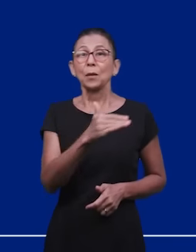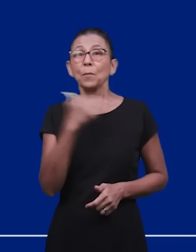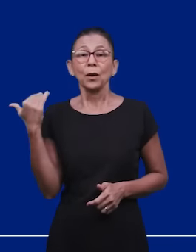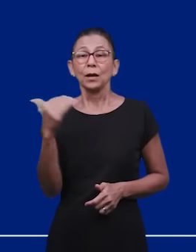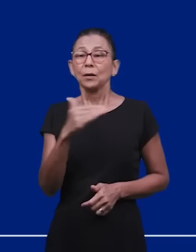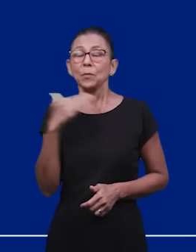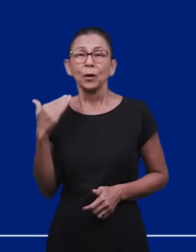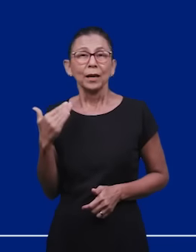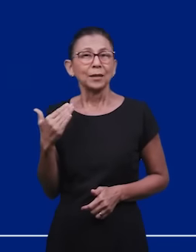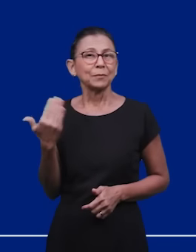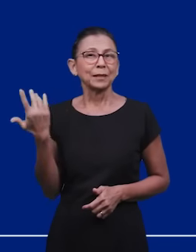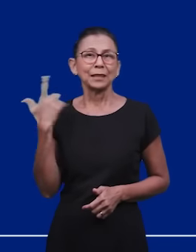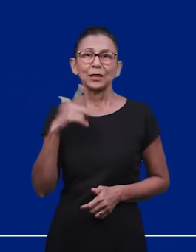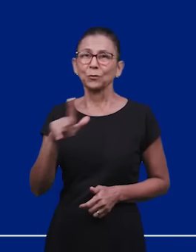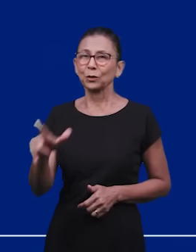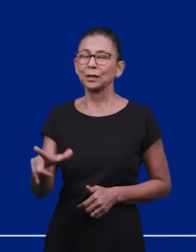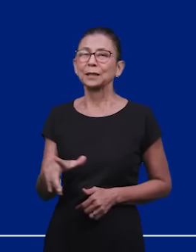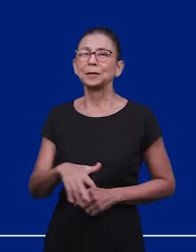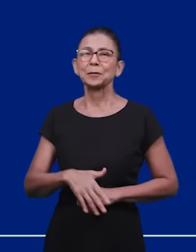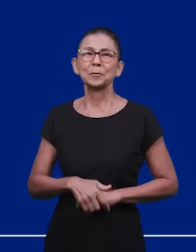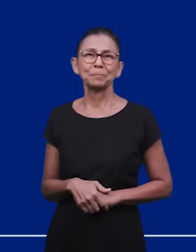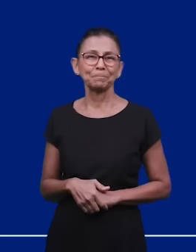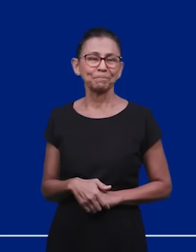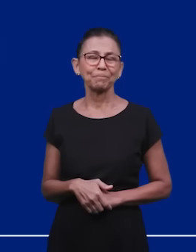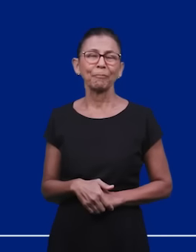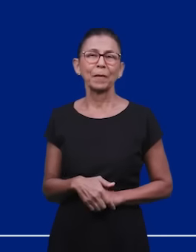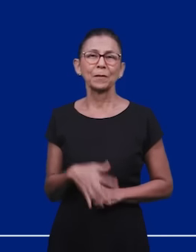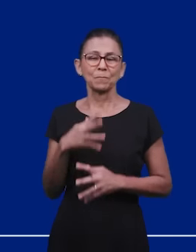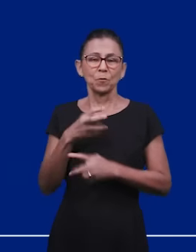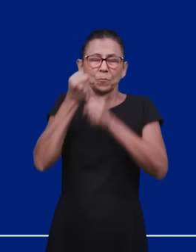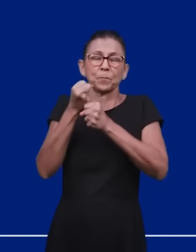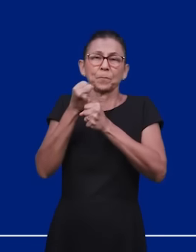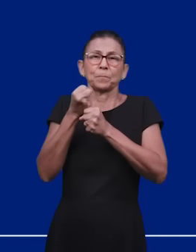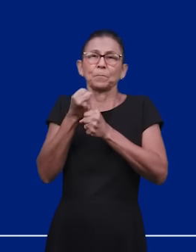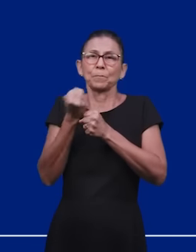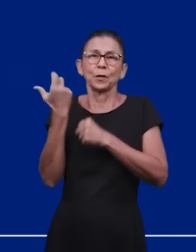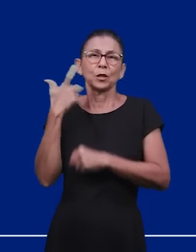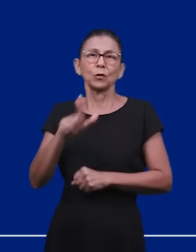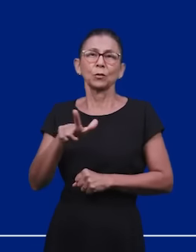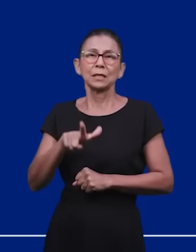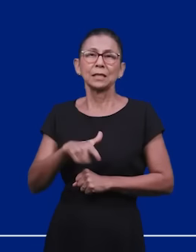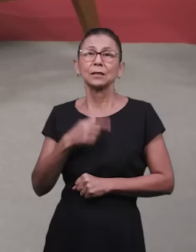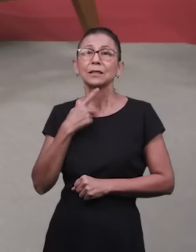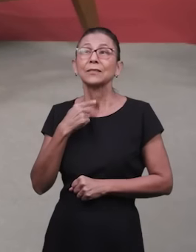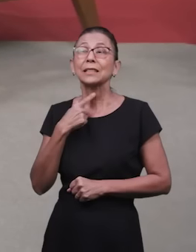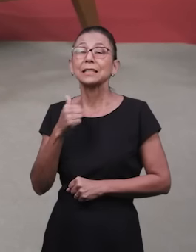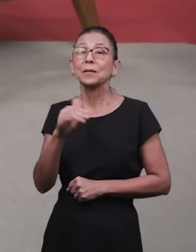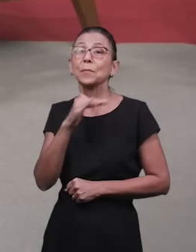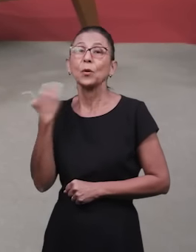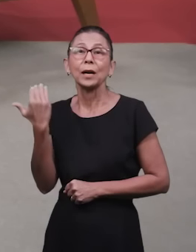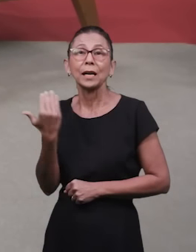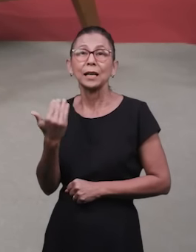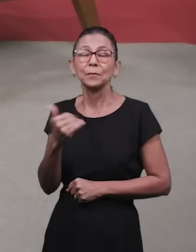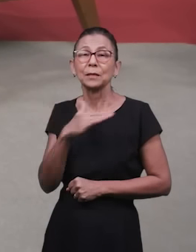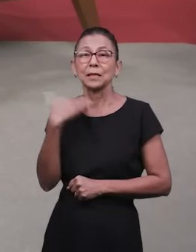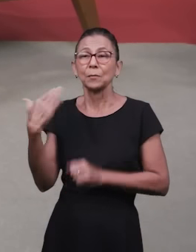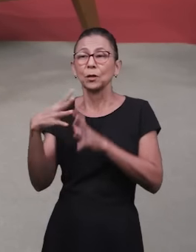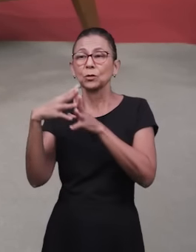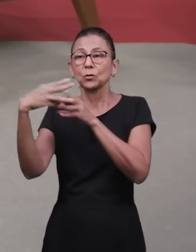a acharão, e desejarão morrer, e a morte fugirá deles. Então está aí dois textos